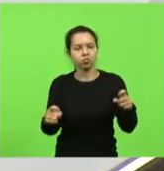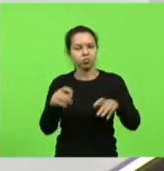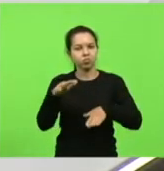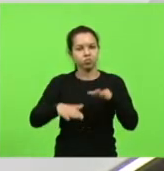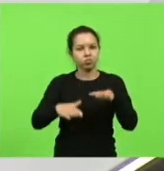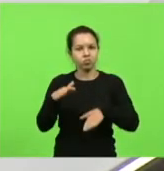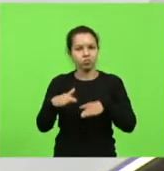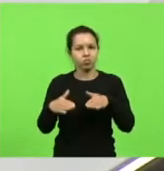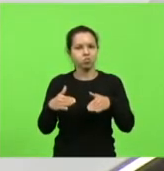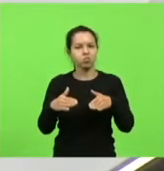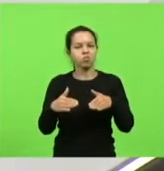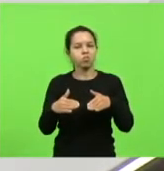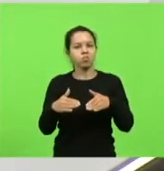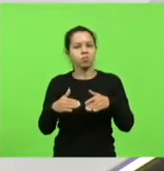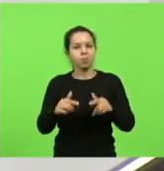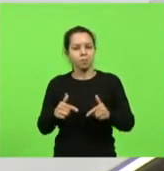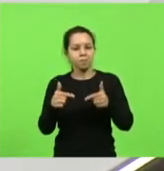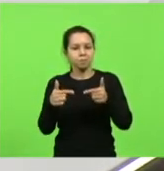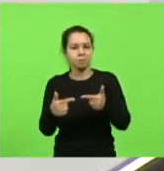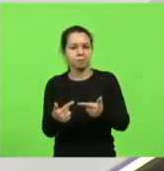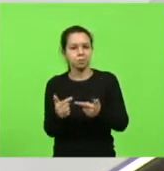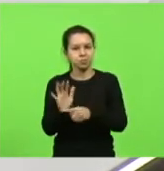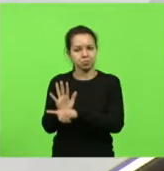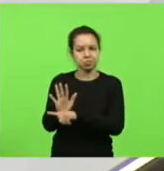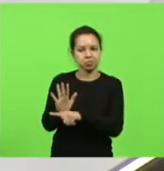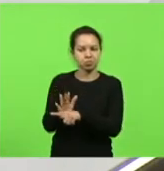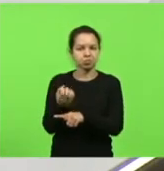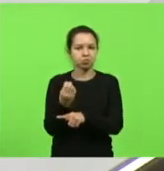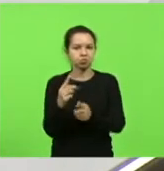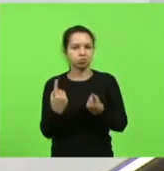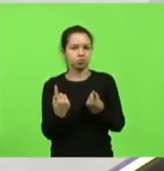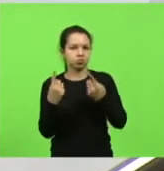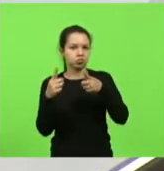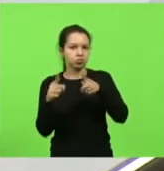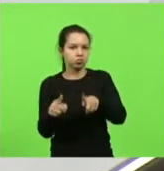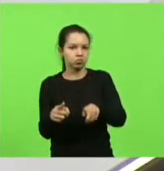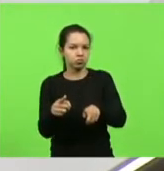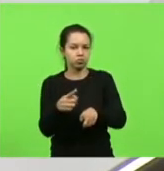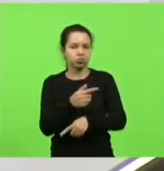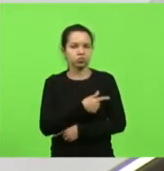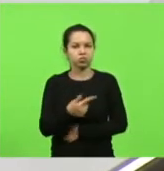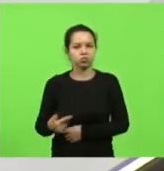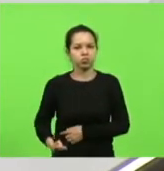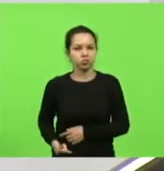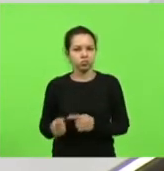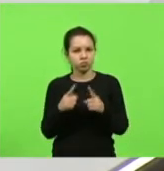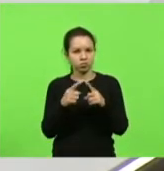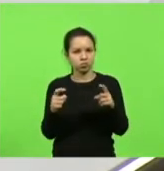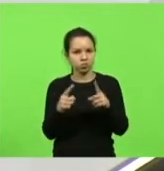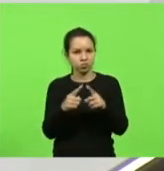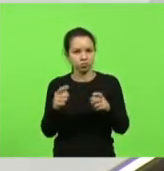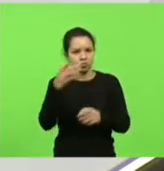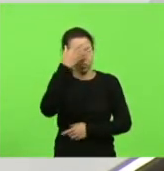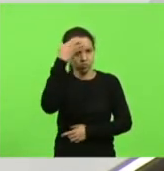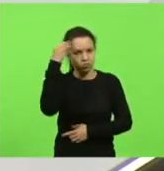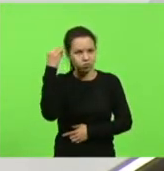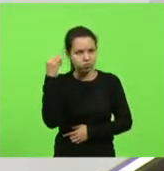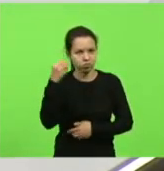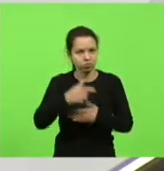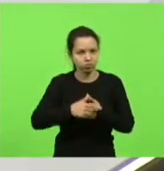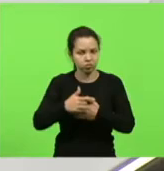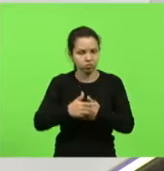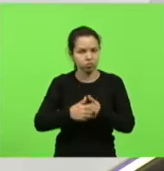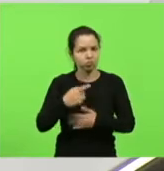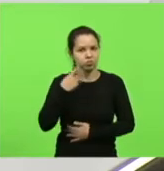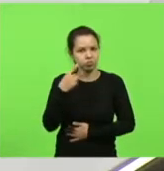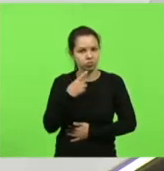a se posicionar a favor ou contra governos de Brasília e esquecendo que a função de um deputado federal ou